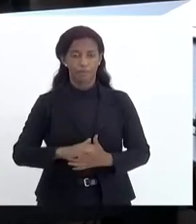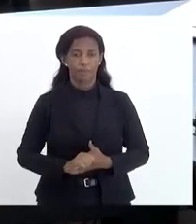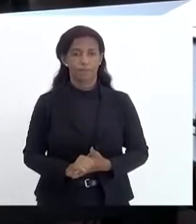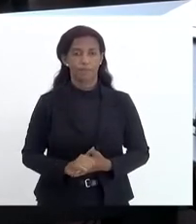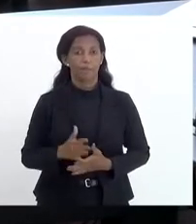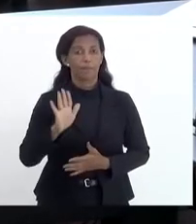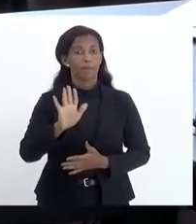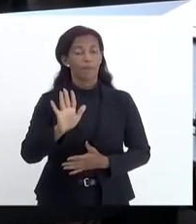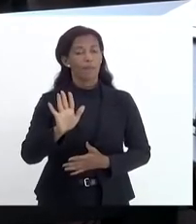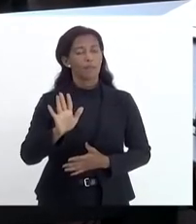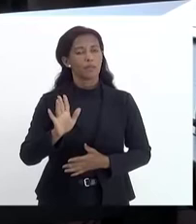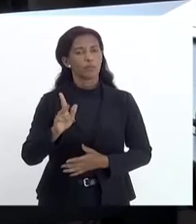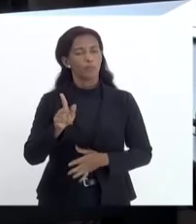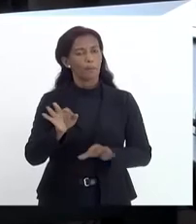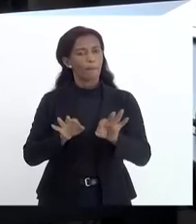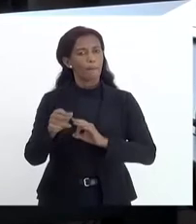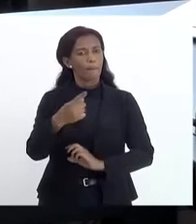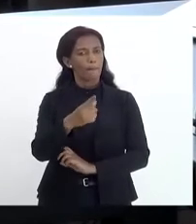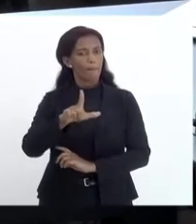o projeto